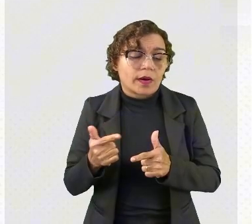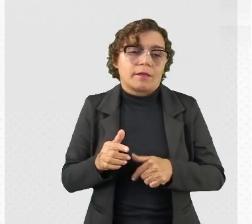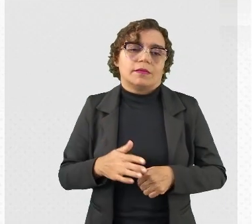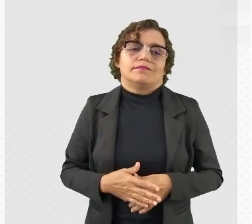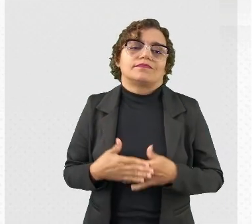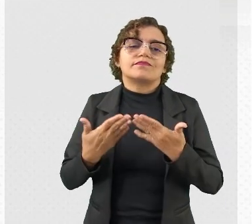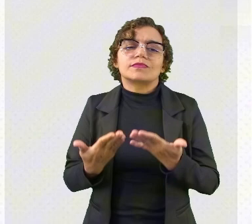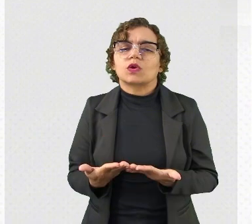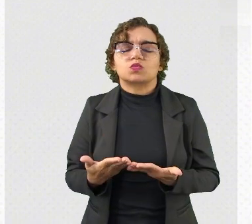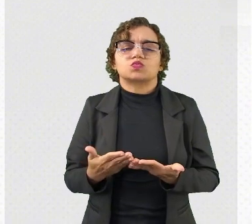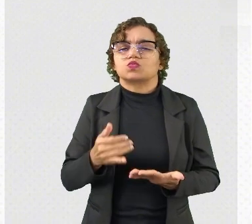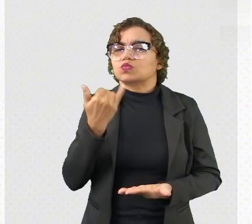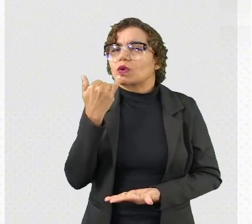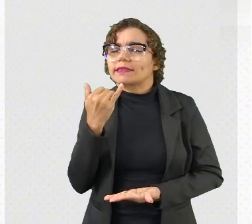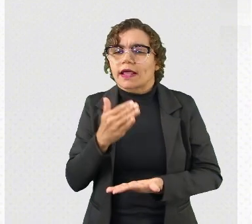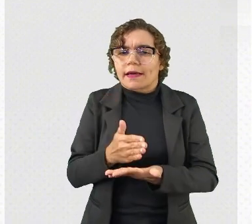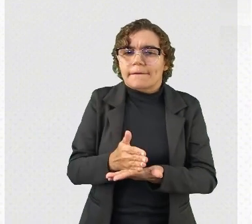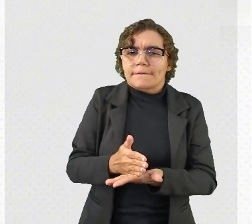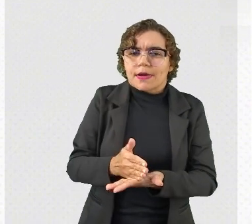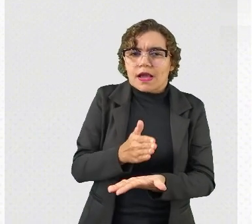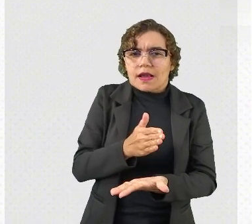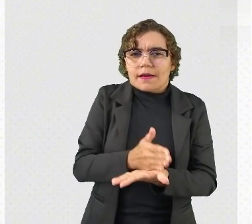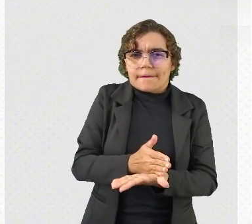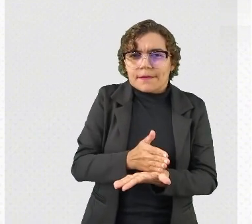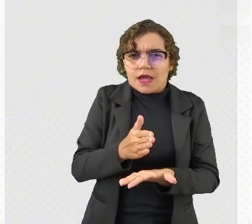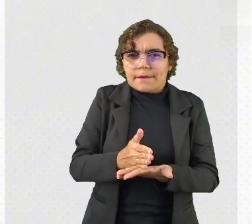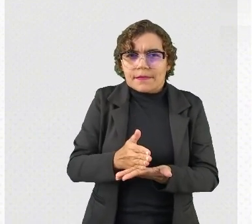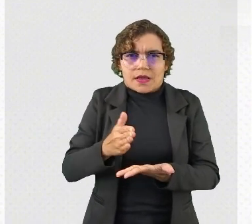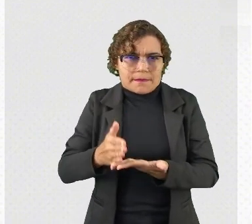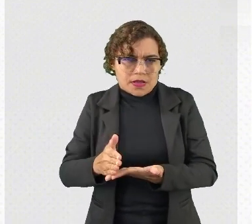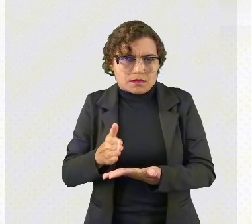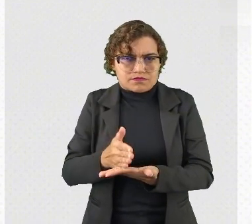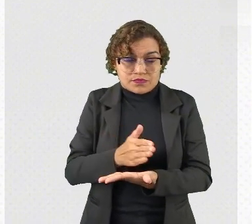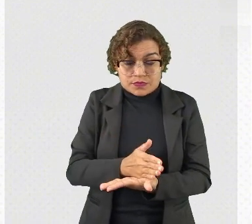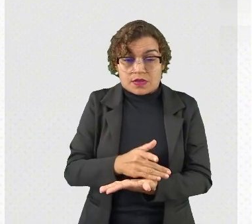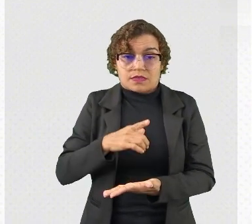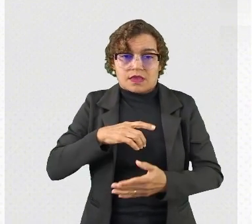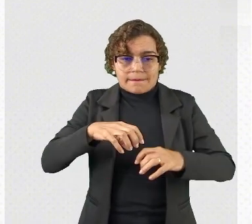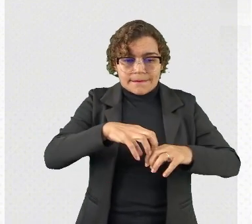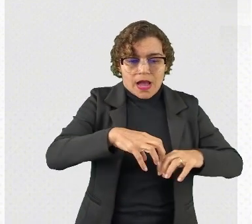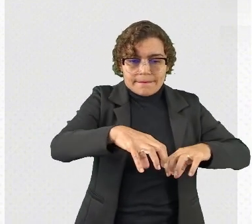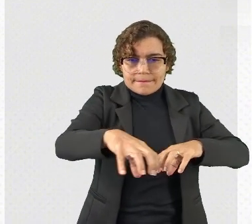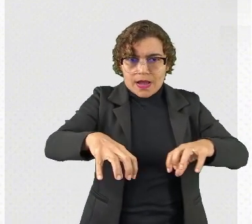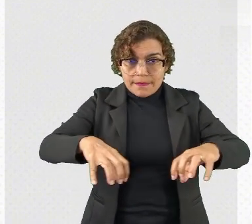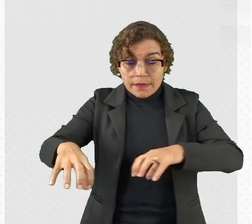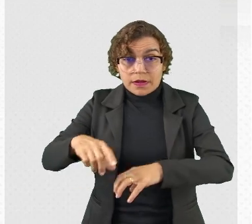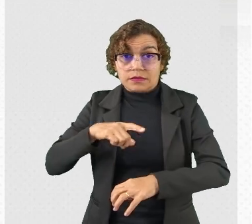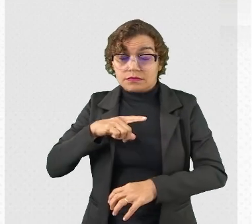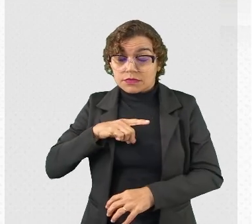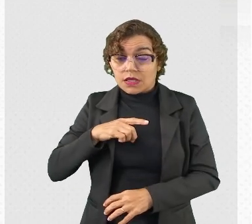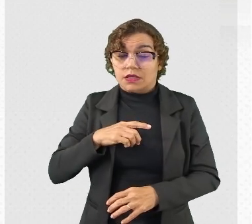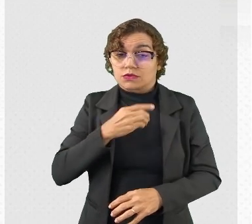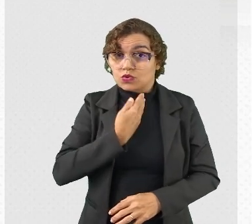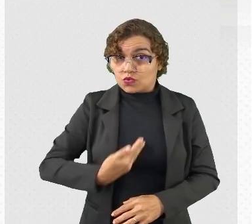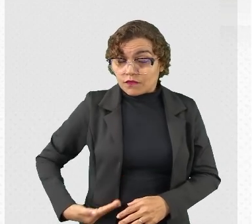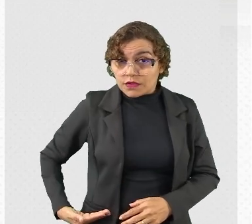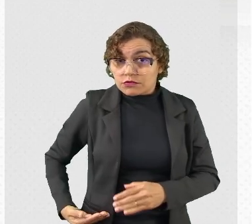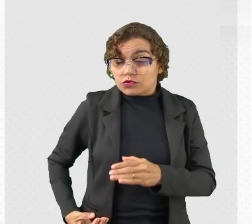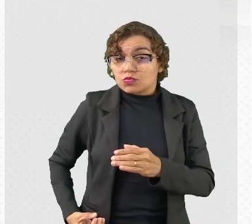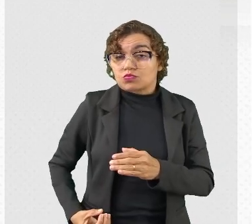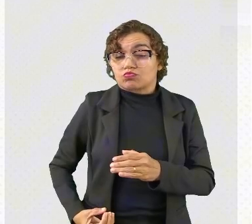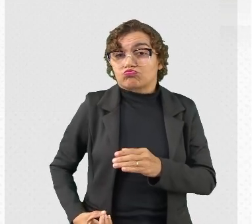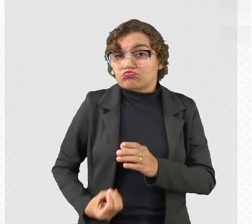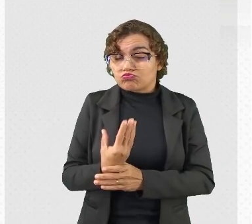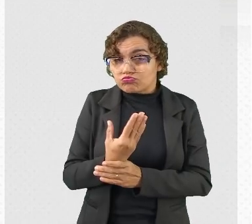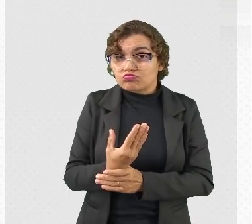Essa fragmentação, ela vai favorecer, como diz aqui o nosso texto, o surgimento de governantes locais,